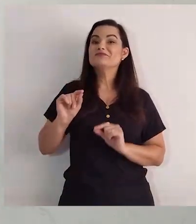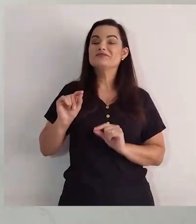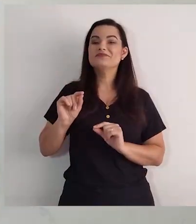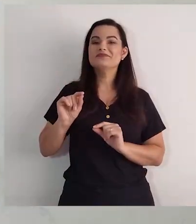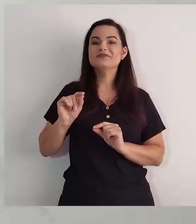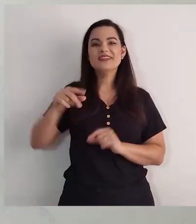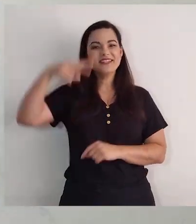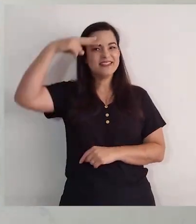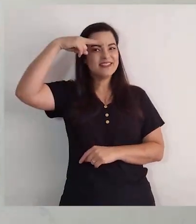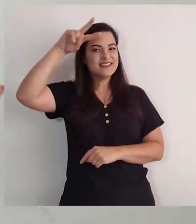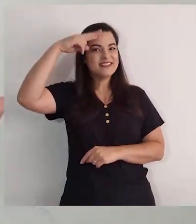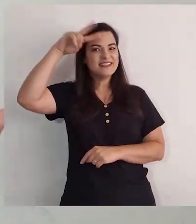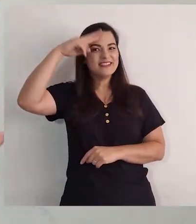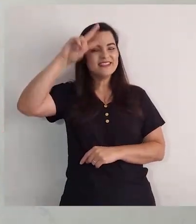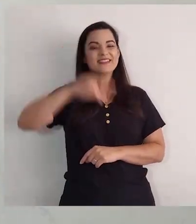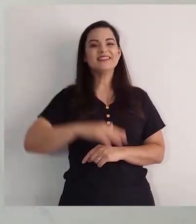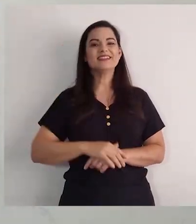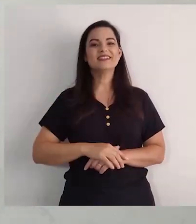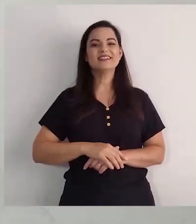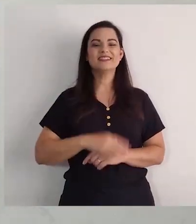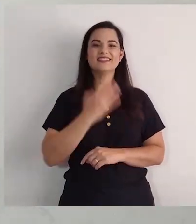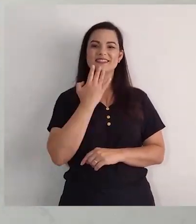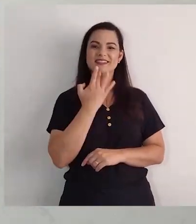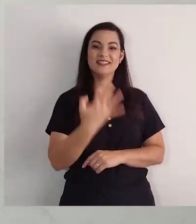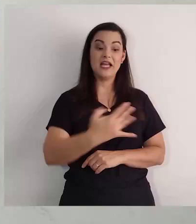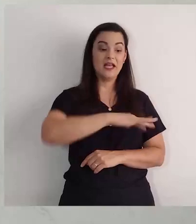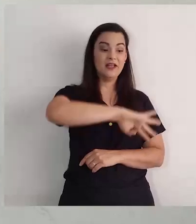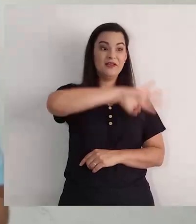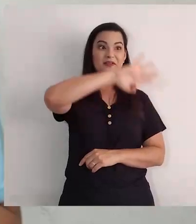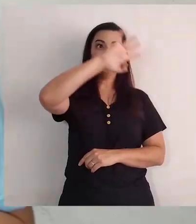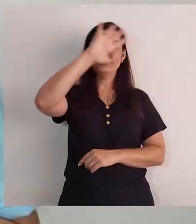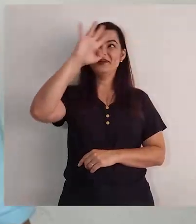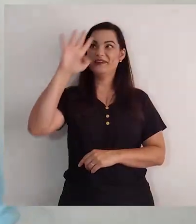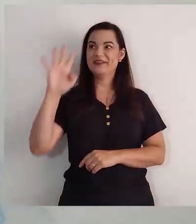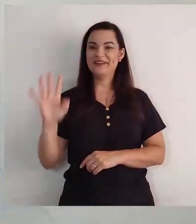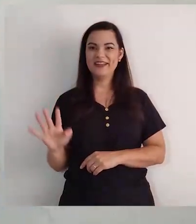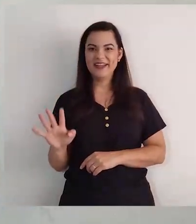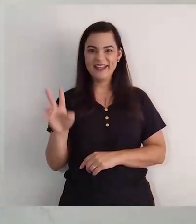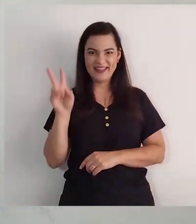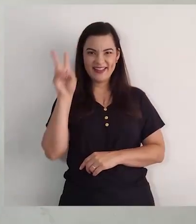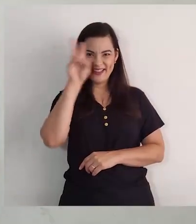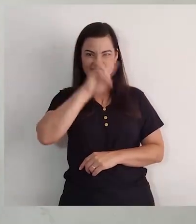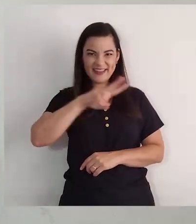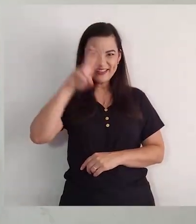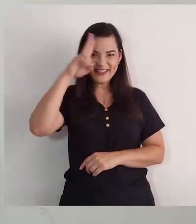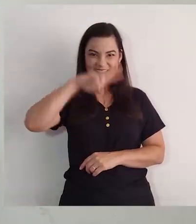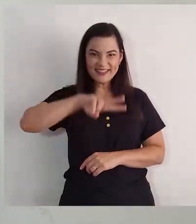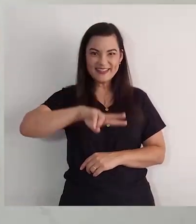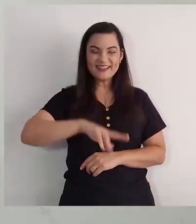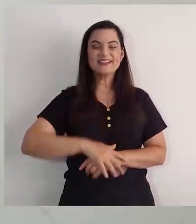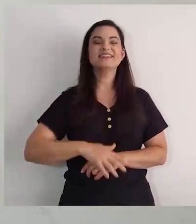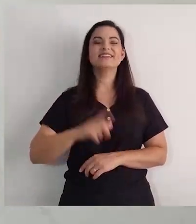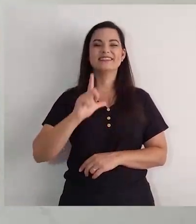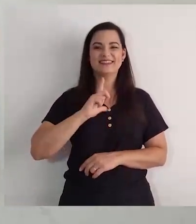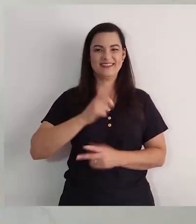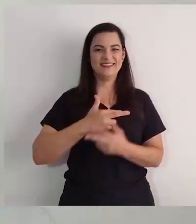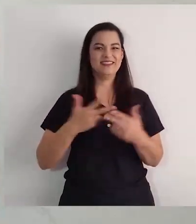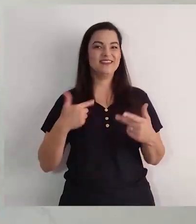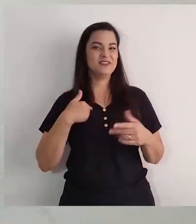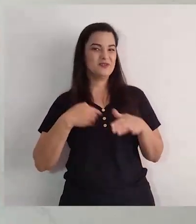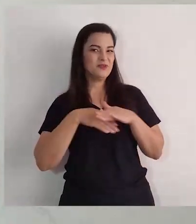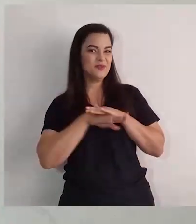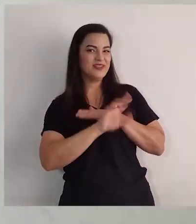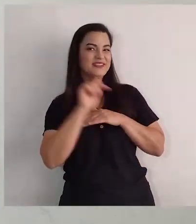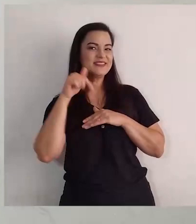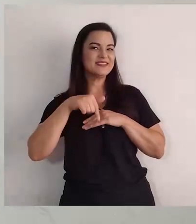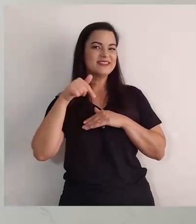a história do arco-íris. Lembram? Ah, eu tenho até algumas coisas guardadas aqui,